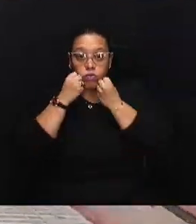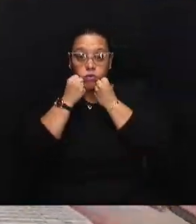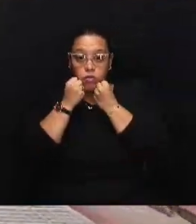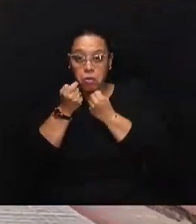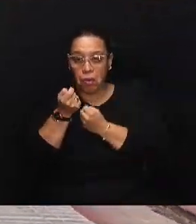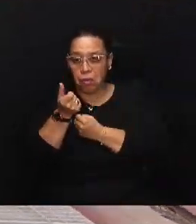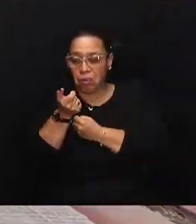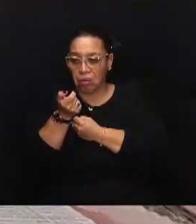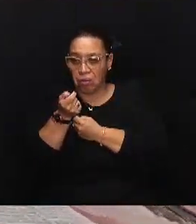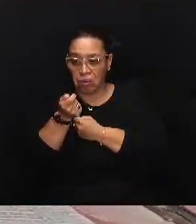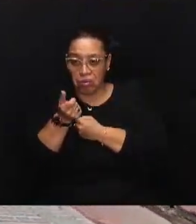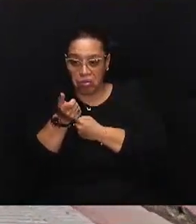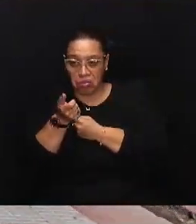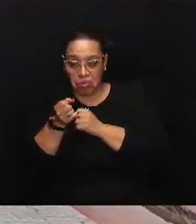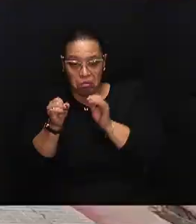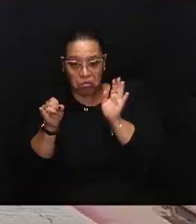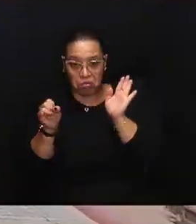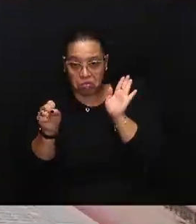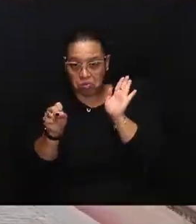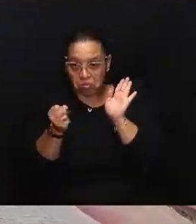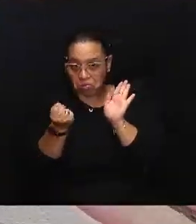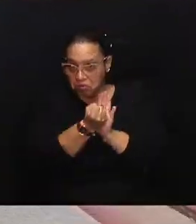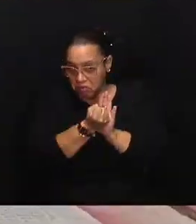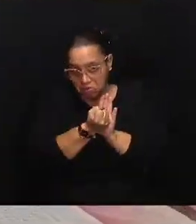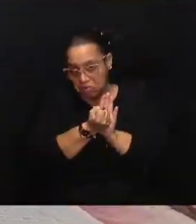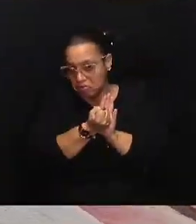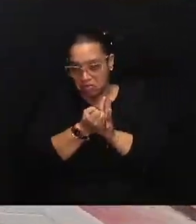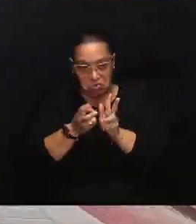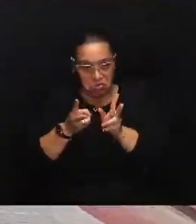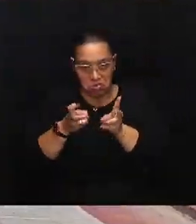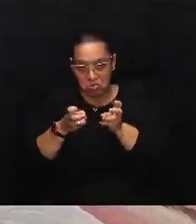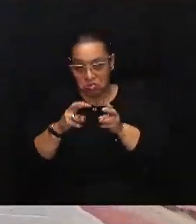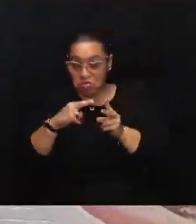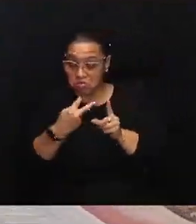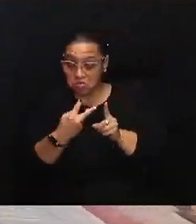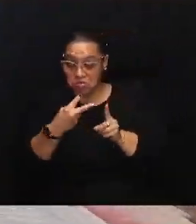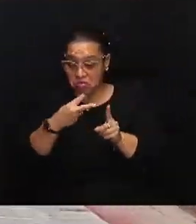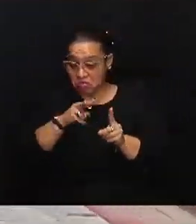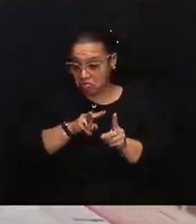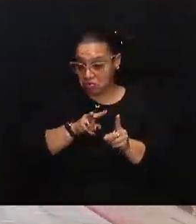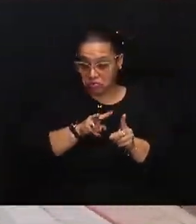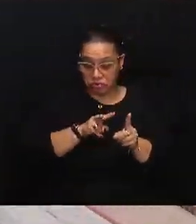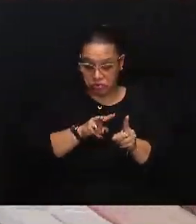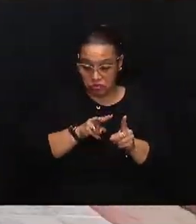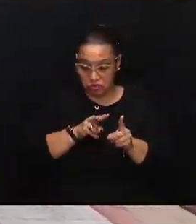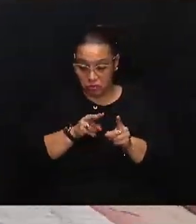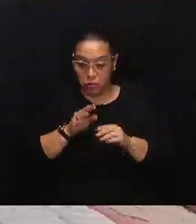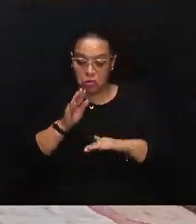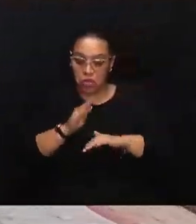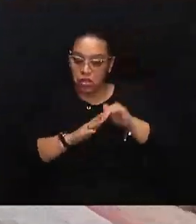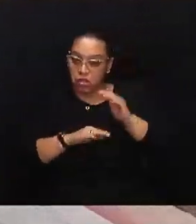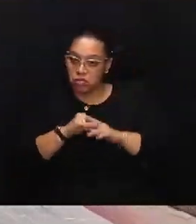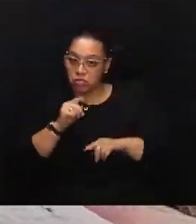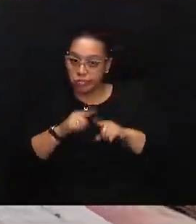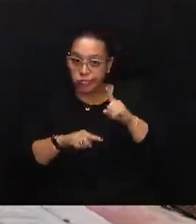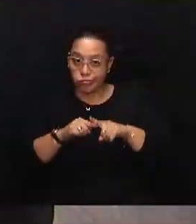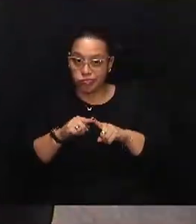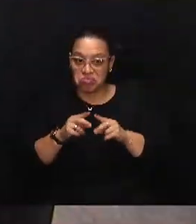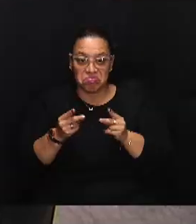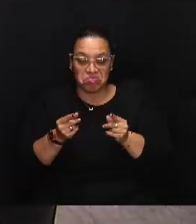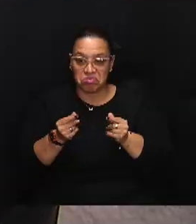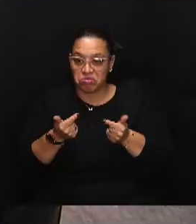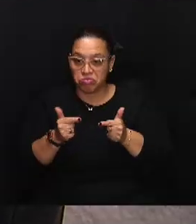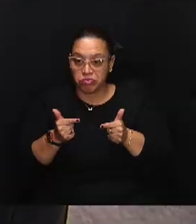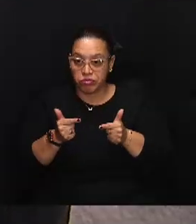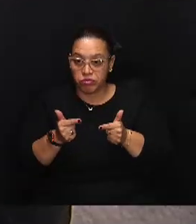pouco reconhecido como um patrimônio, tanto do ponto de vista material como imaterial.